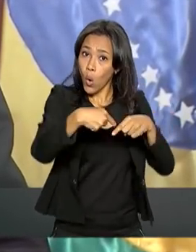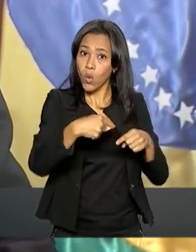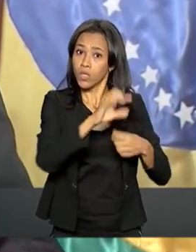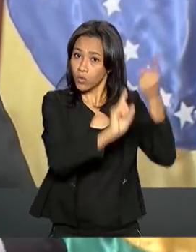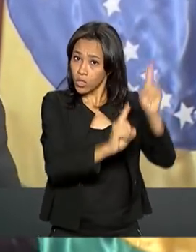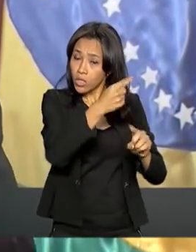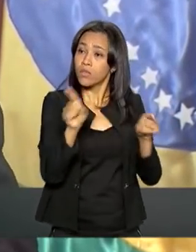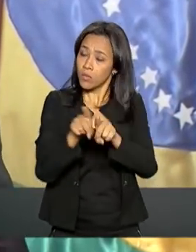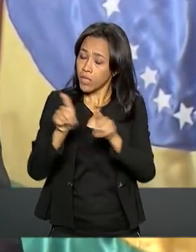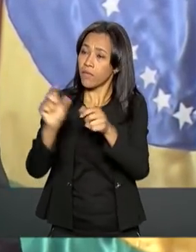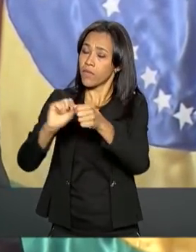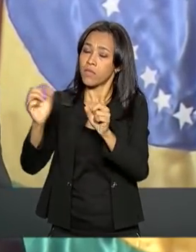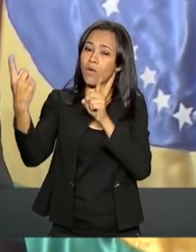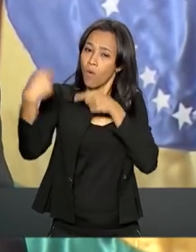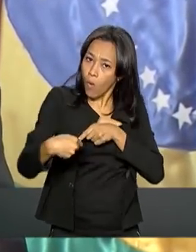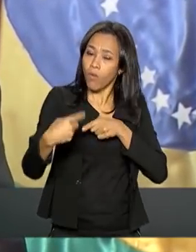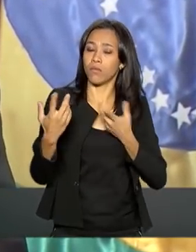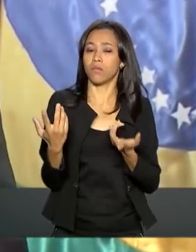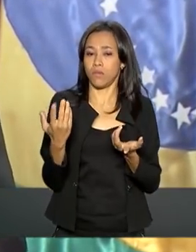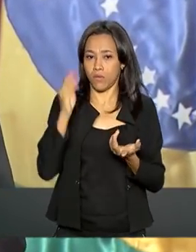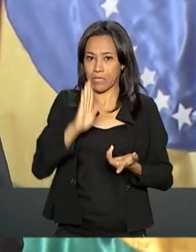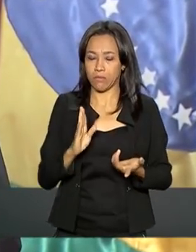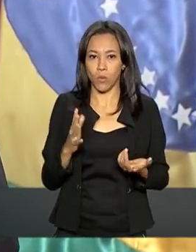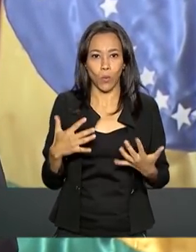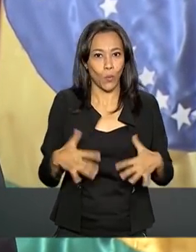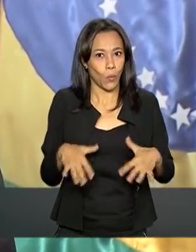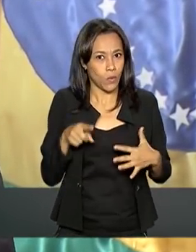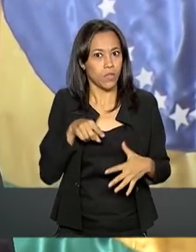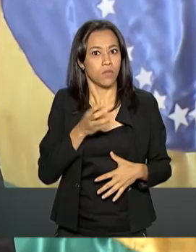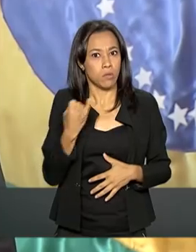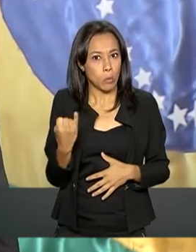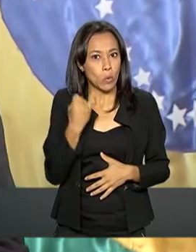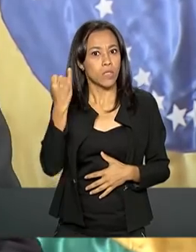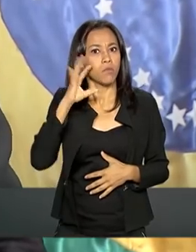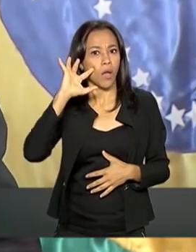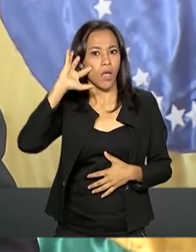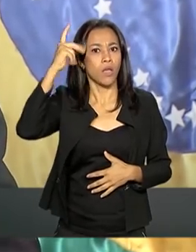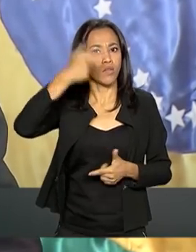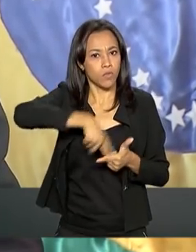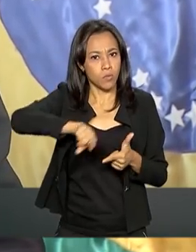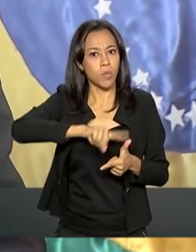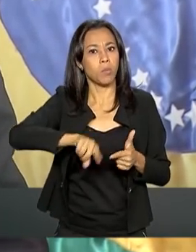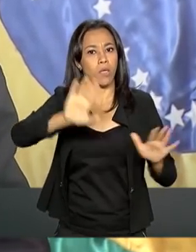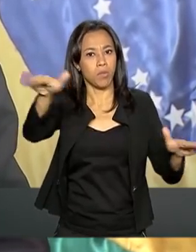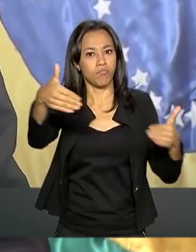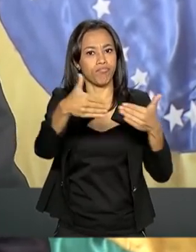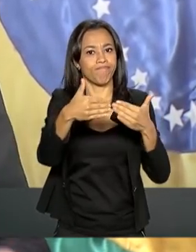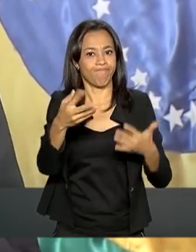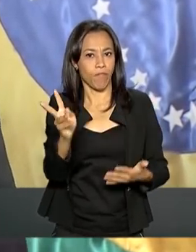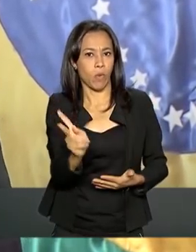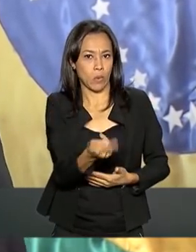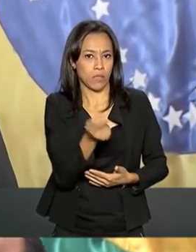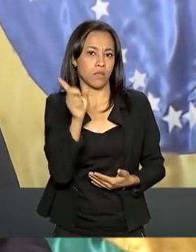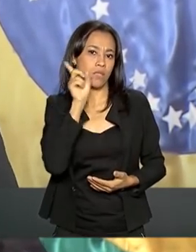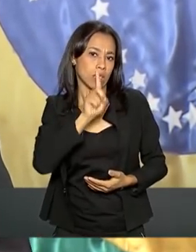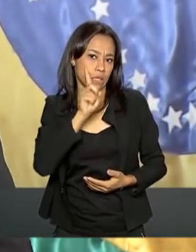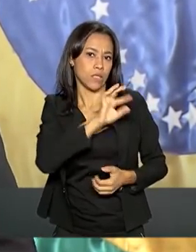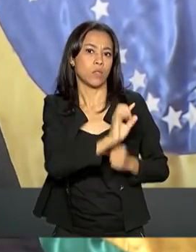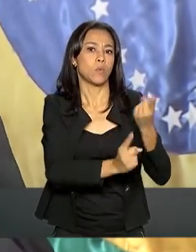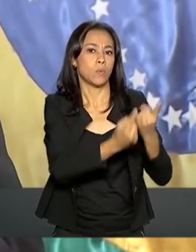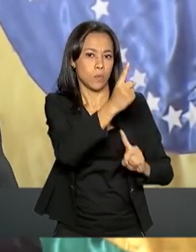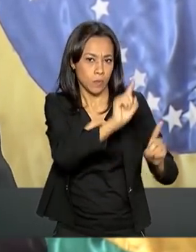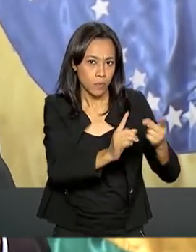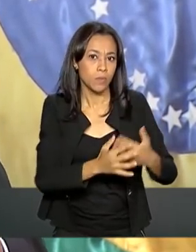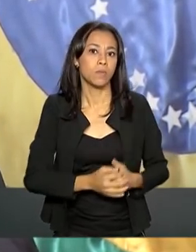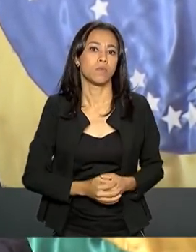também para o Brasil. Isso foi muito decisivo para resolver essa situação. Mas também eu gostaria de colocar